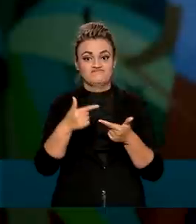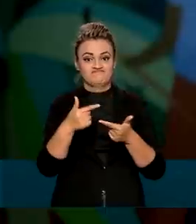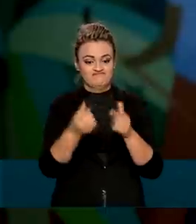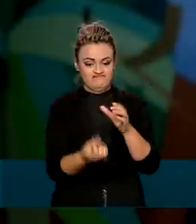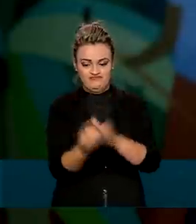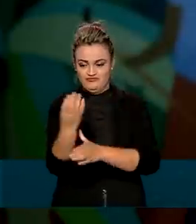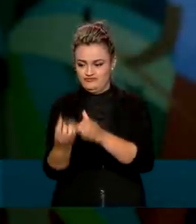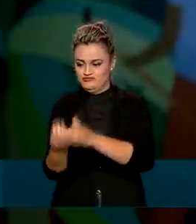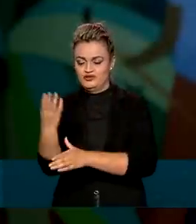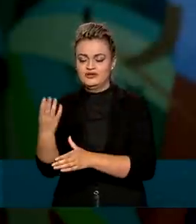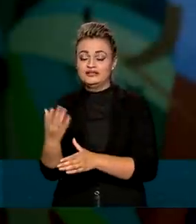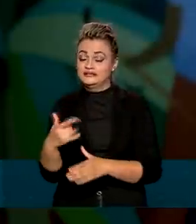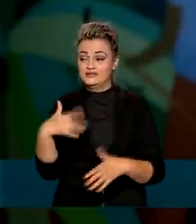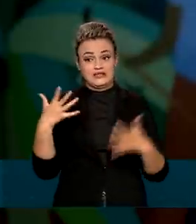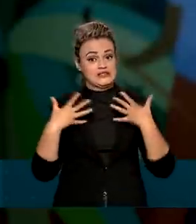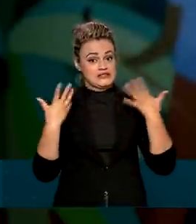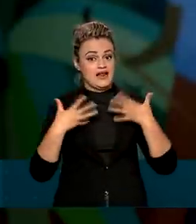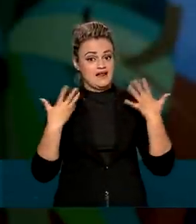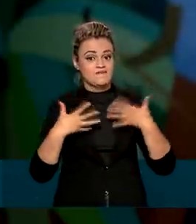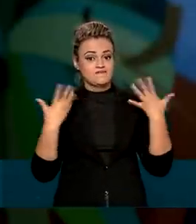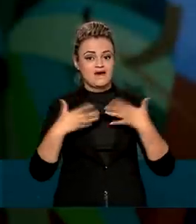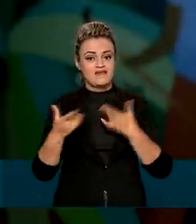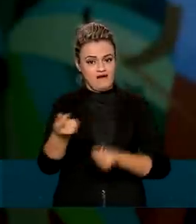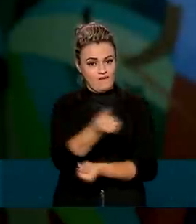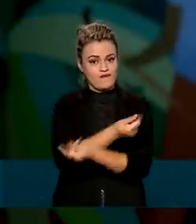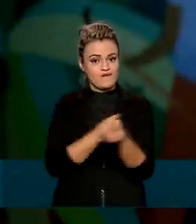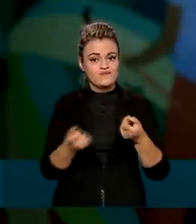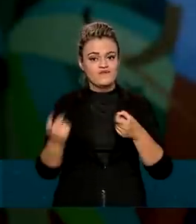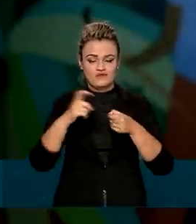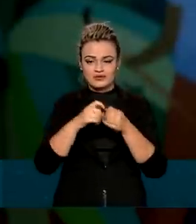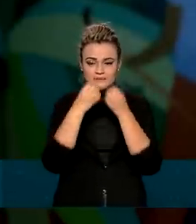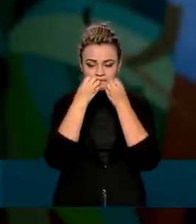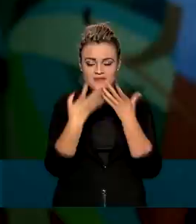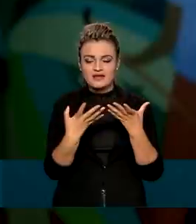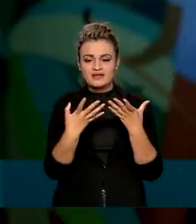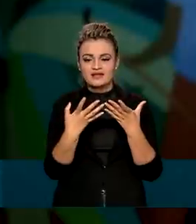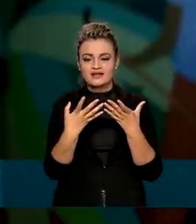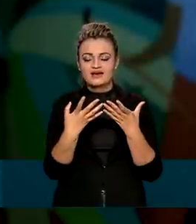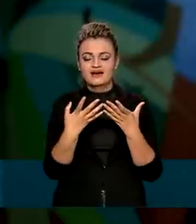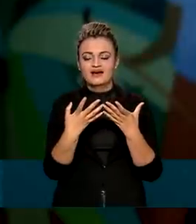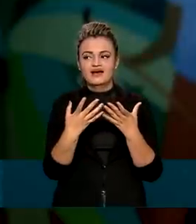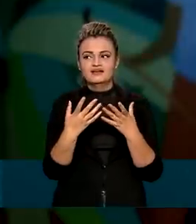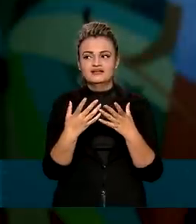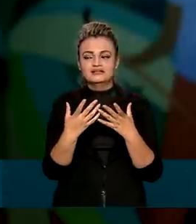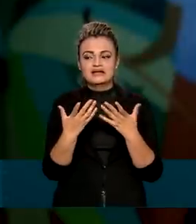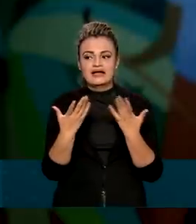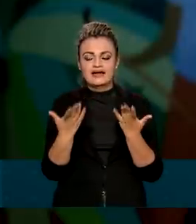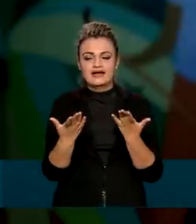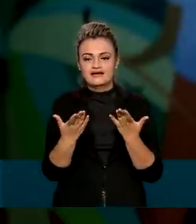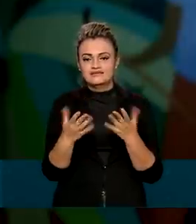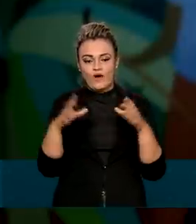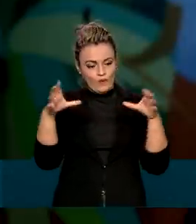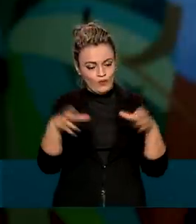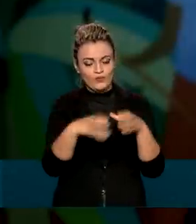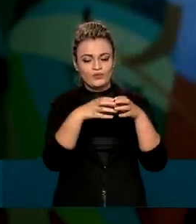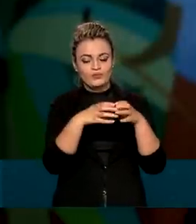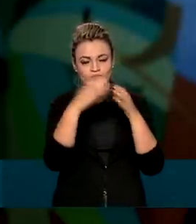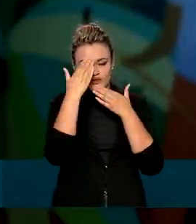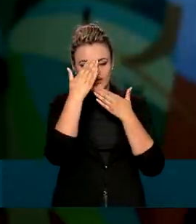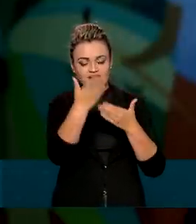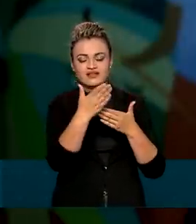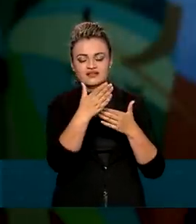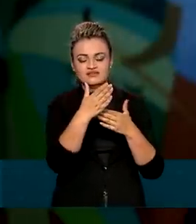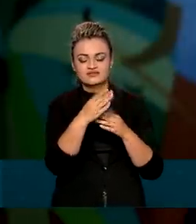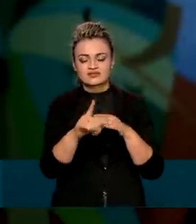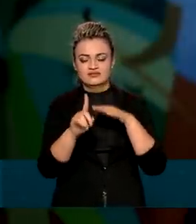então estamos bastante animados pela recuperação da economia Graças em grande parte né a nossa equipe Econômica que tem a